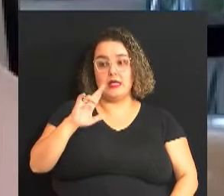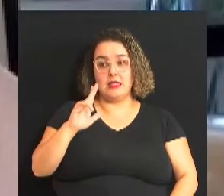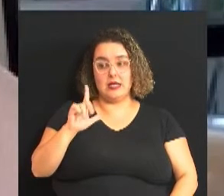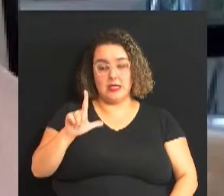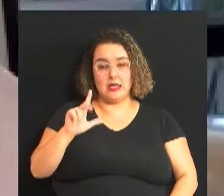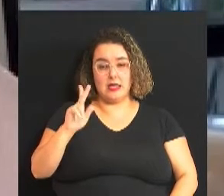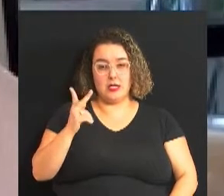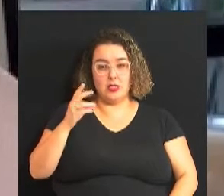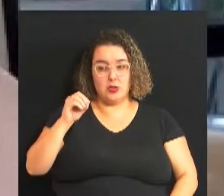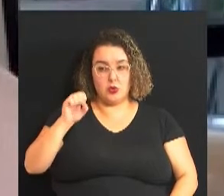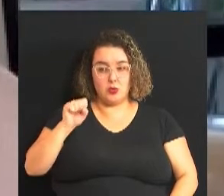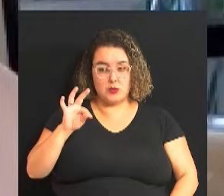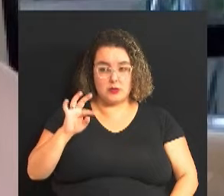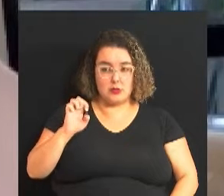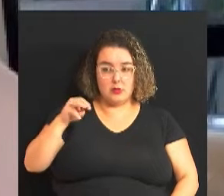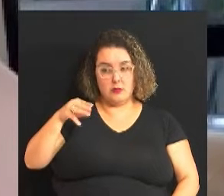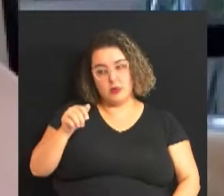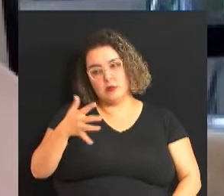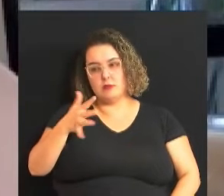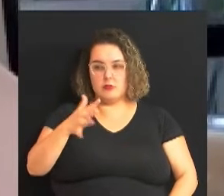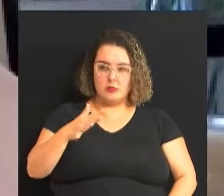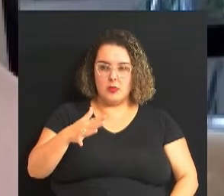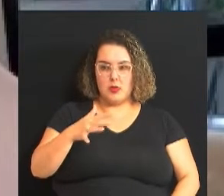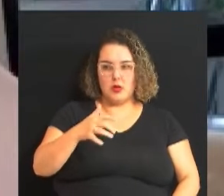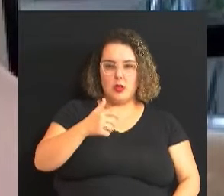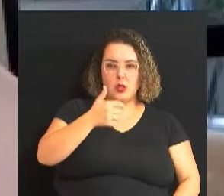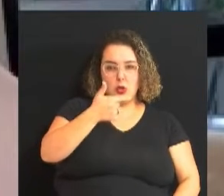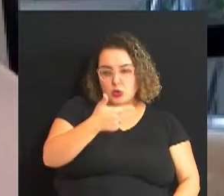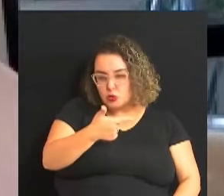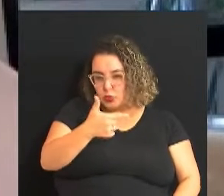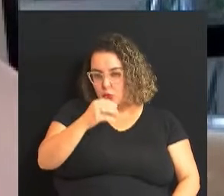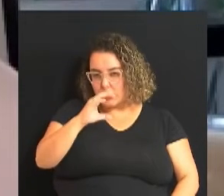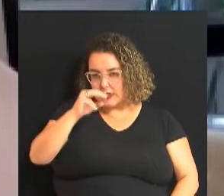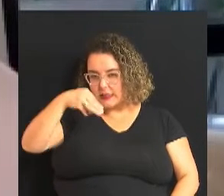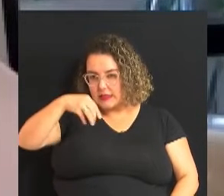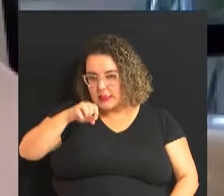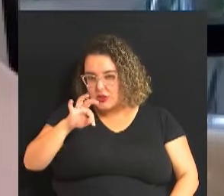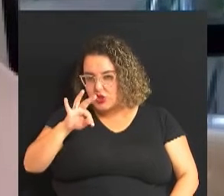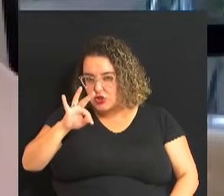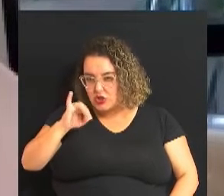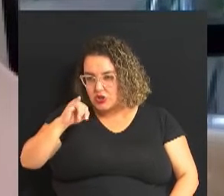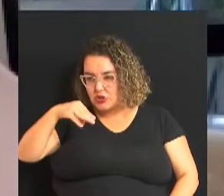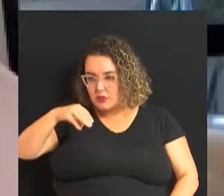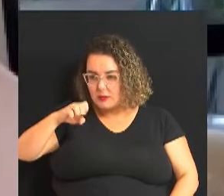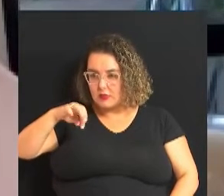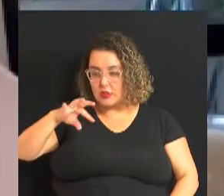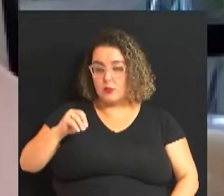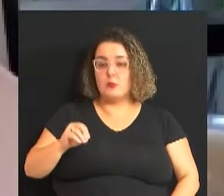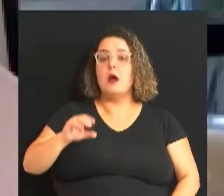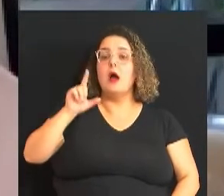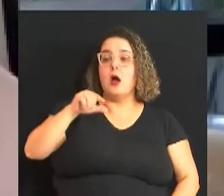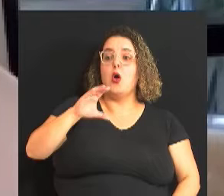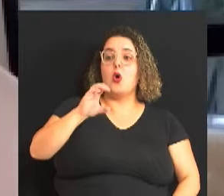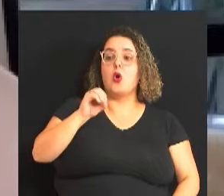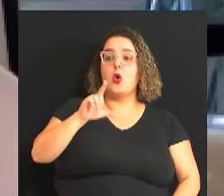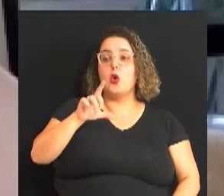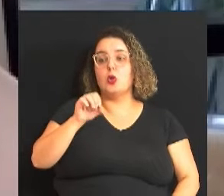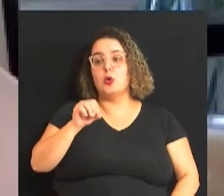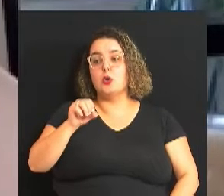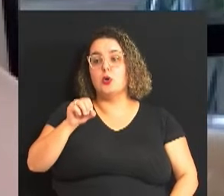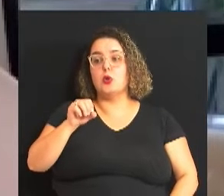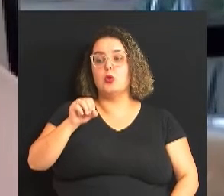imagina que ela deve ter aí seus 2 centímetros de diâmetro, e uma colostomia pode ter